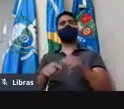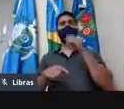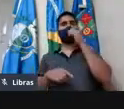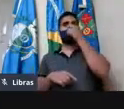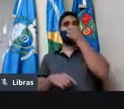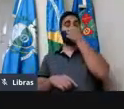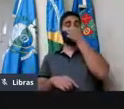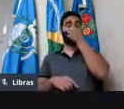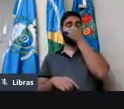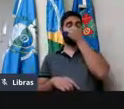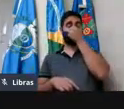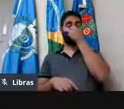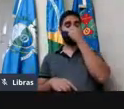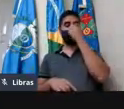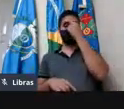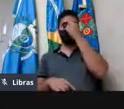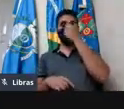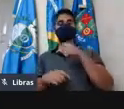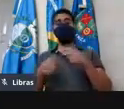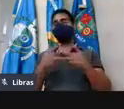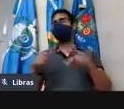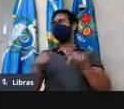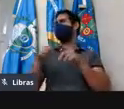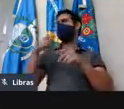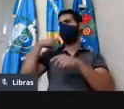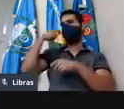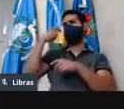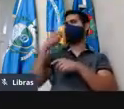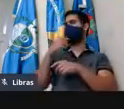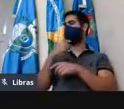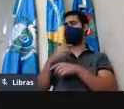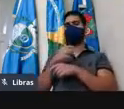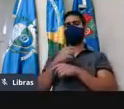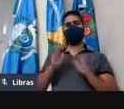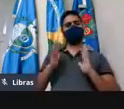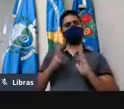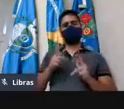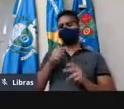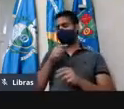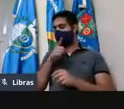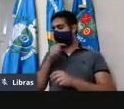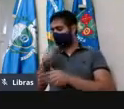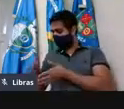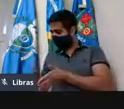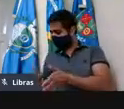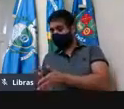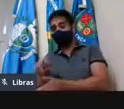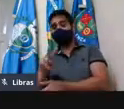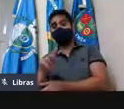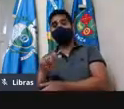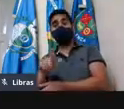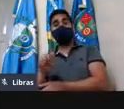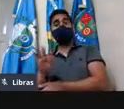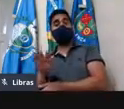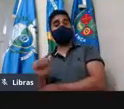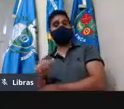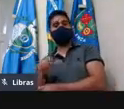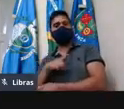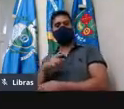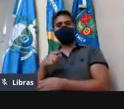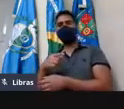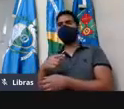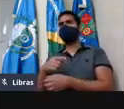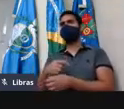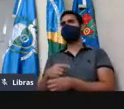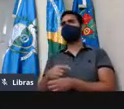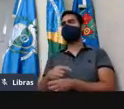que está uma vergonha também, que todo mundo sabe, a limpeza das valetas na nossa cidade. Vai começar a chuva aí, e tem cidades aí que hoje eles entram até com